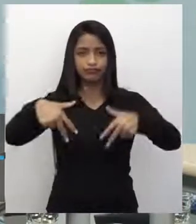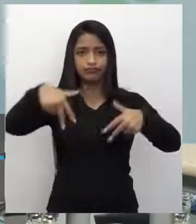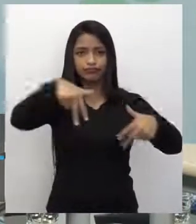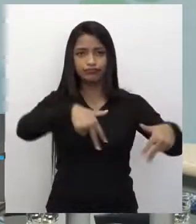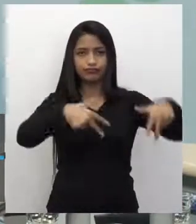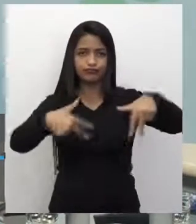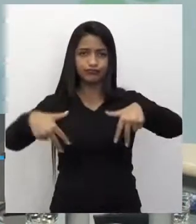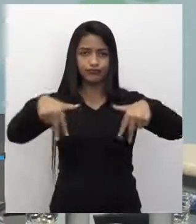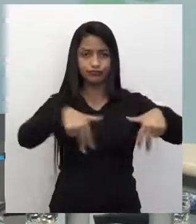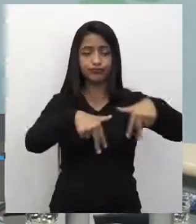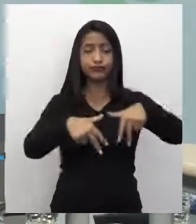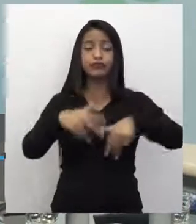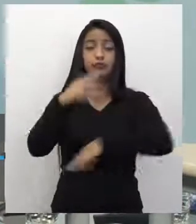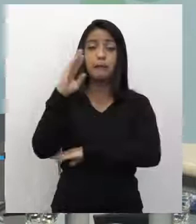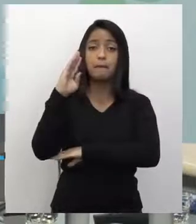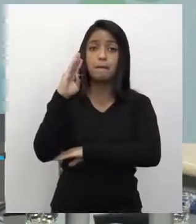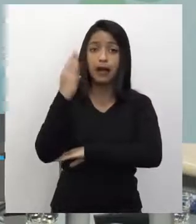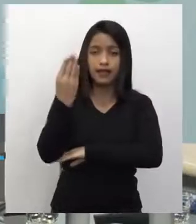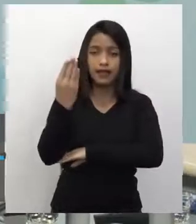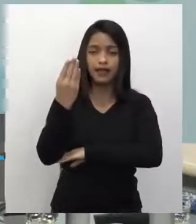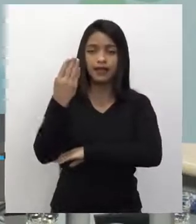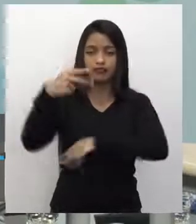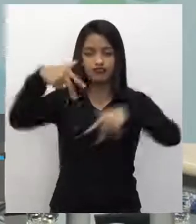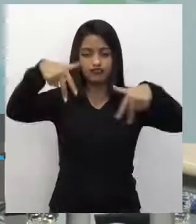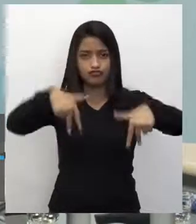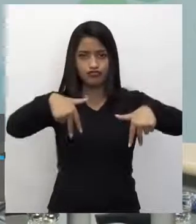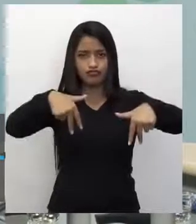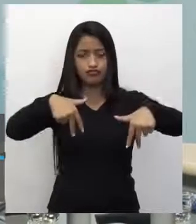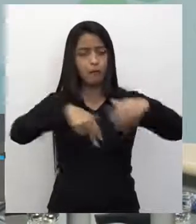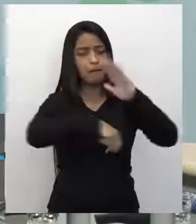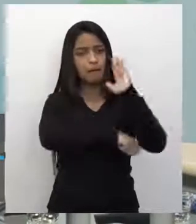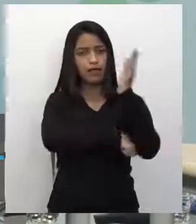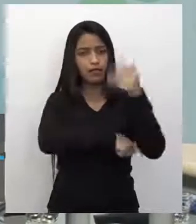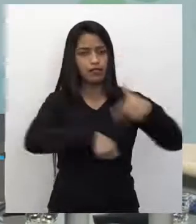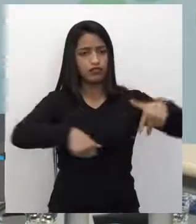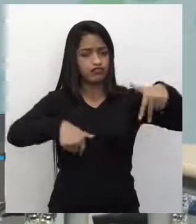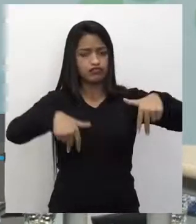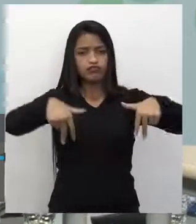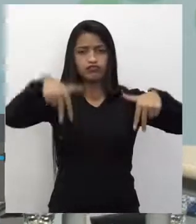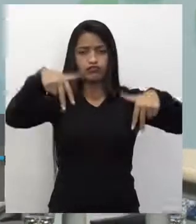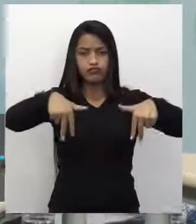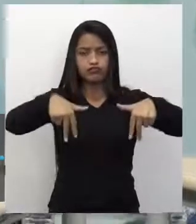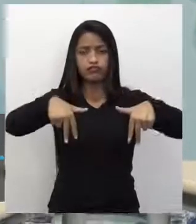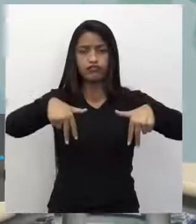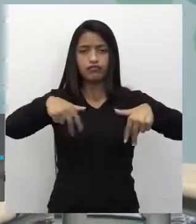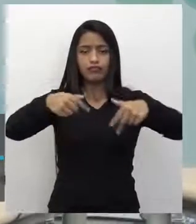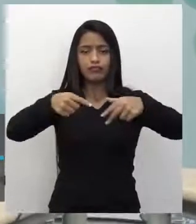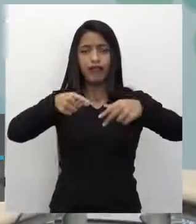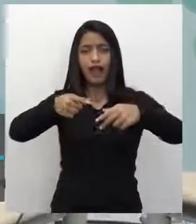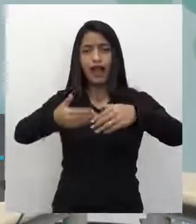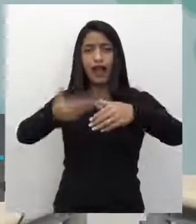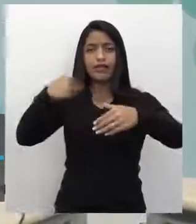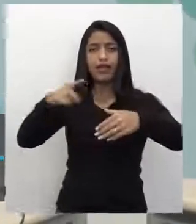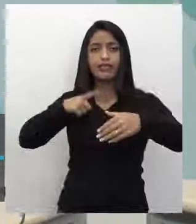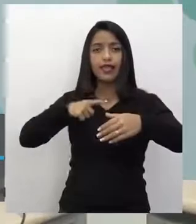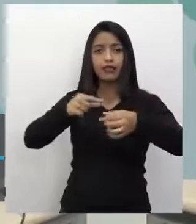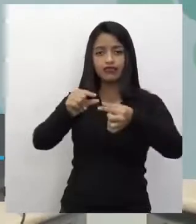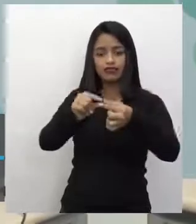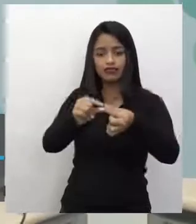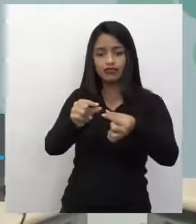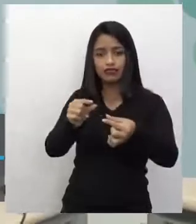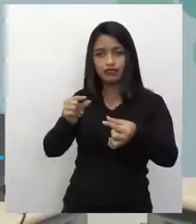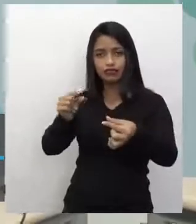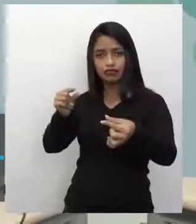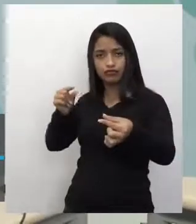lâminas de madeira, né, com o formato dos personagens, eles eram presos, né, por trás com uma varetinha bem comprida e